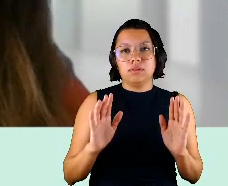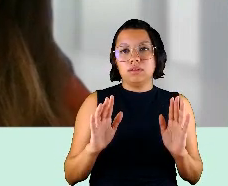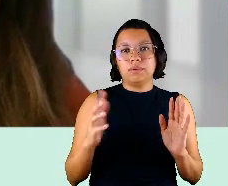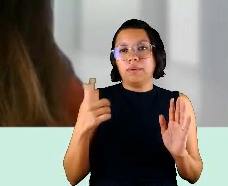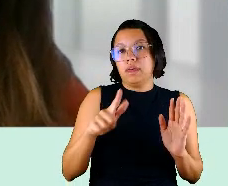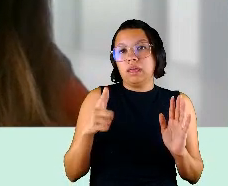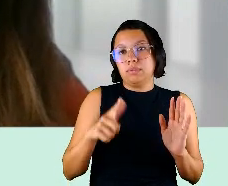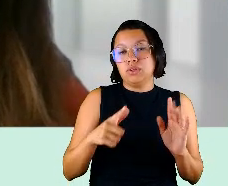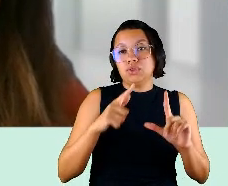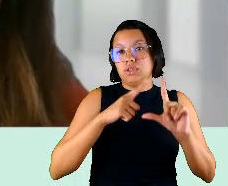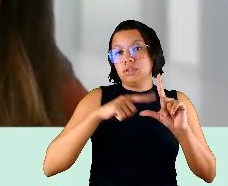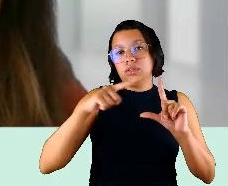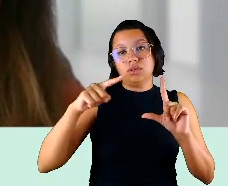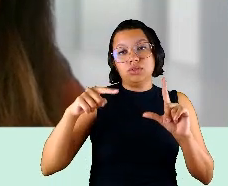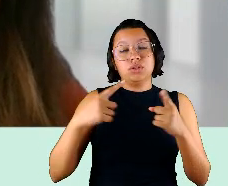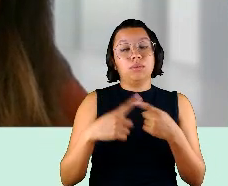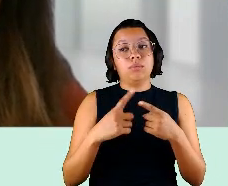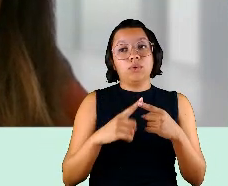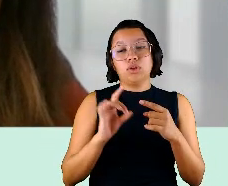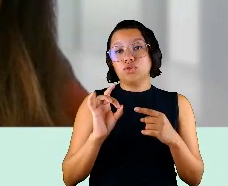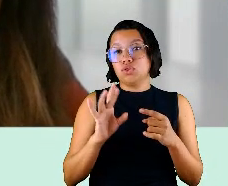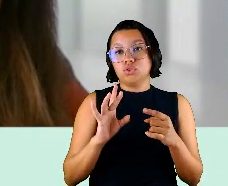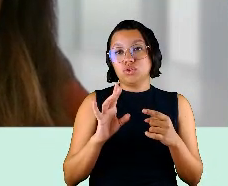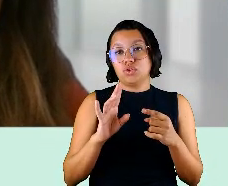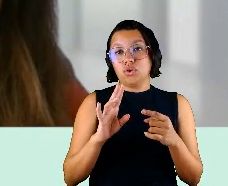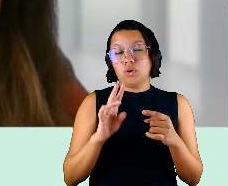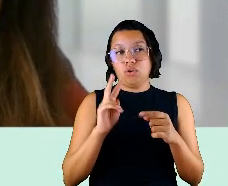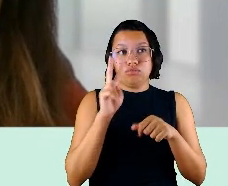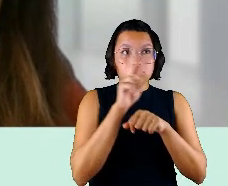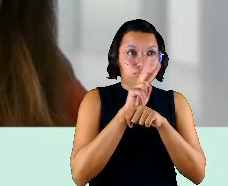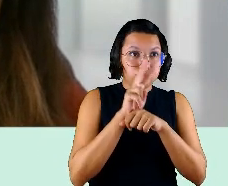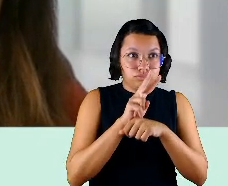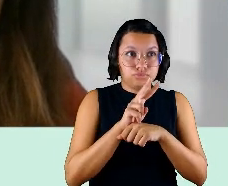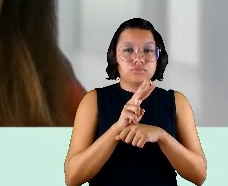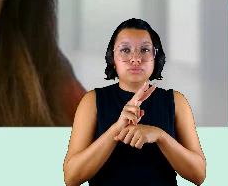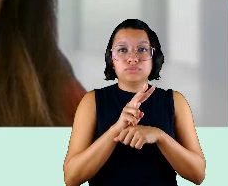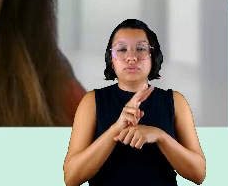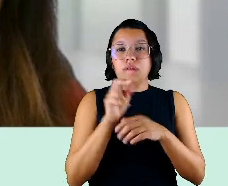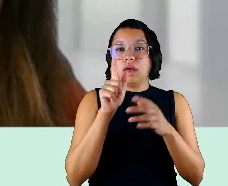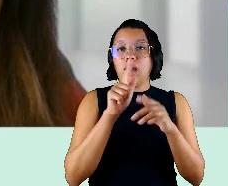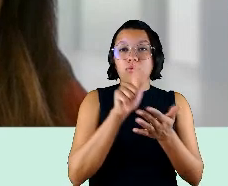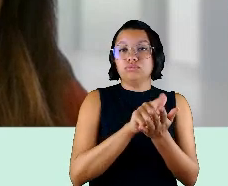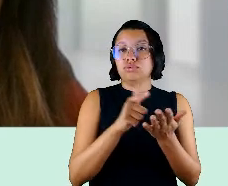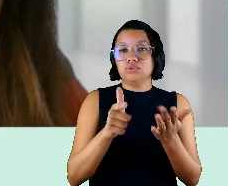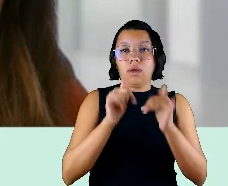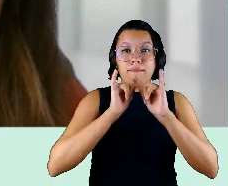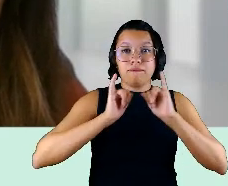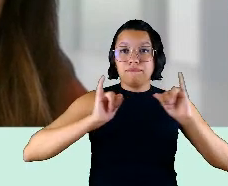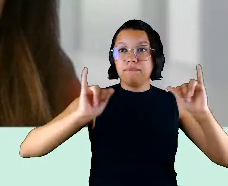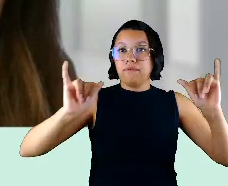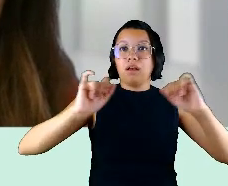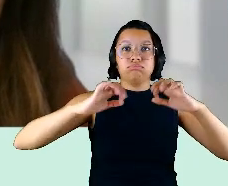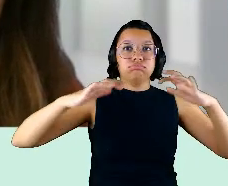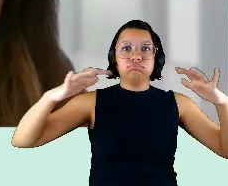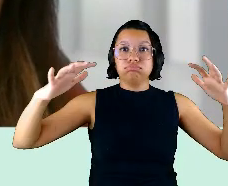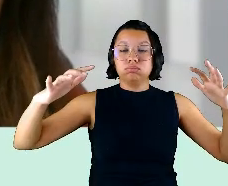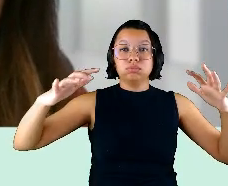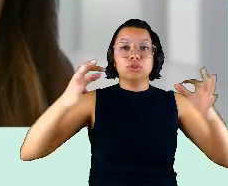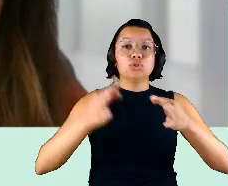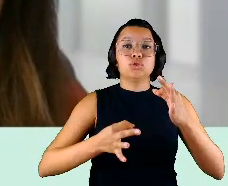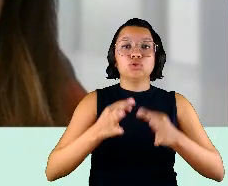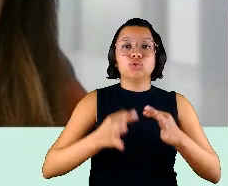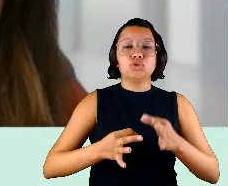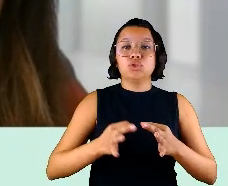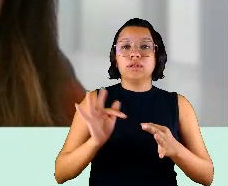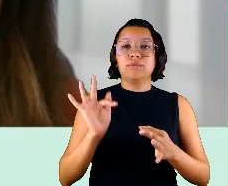repetir estatística, porque basta consultar, a imprensa noticiou amplamente que a Justiça Federal